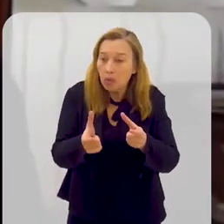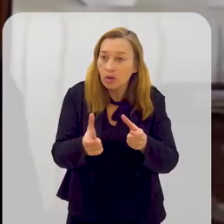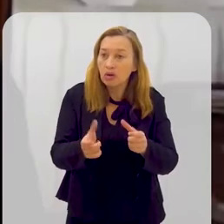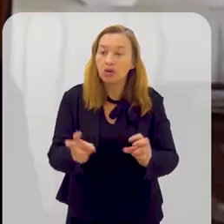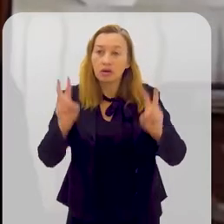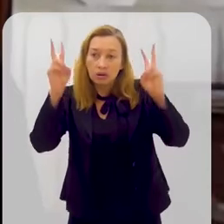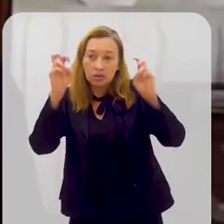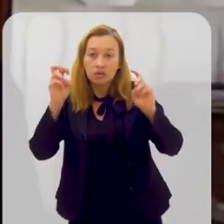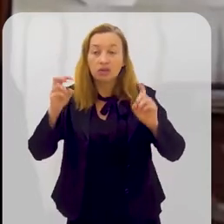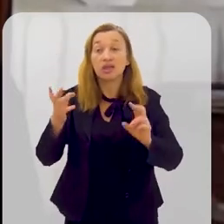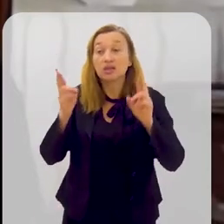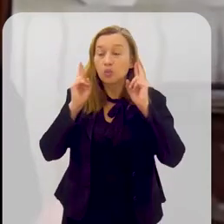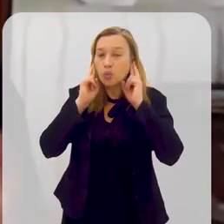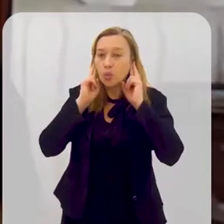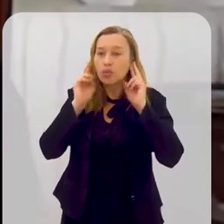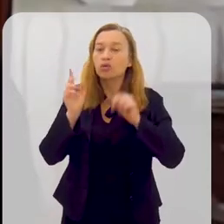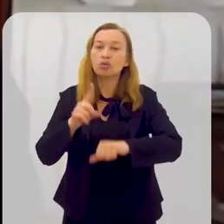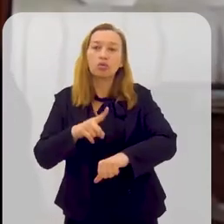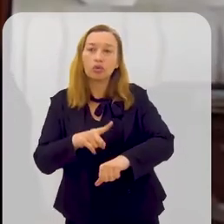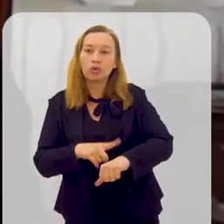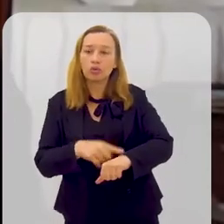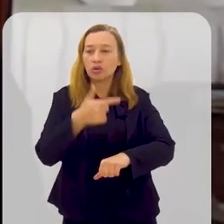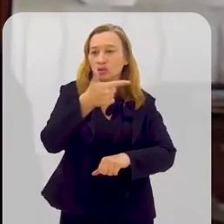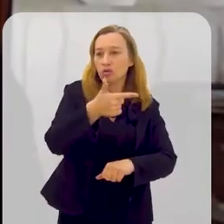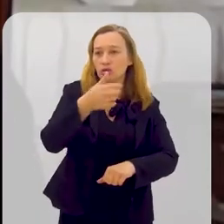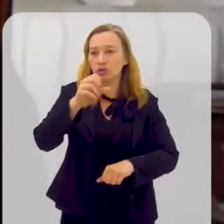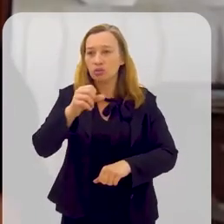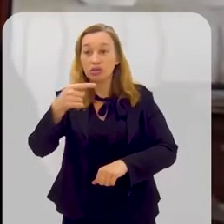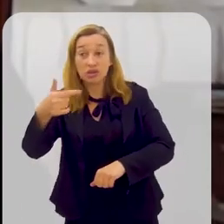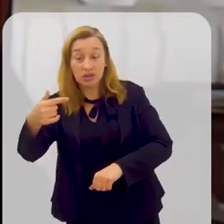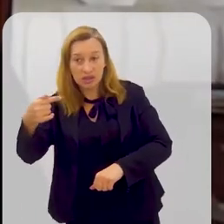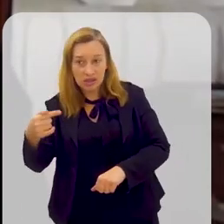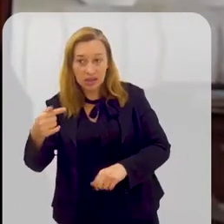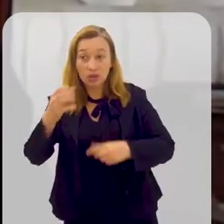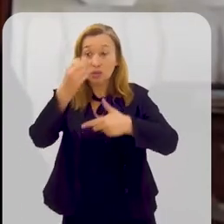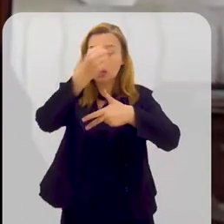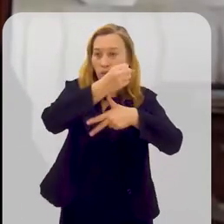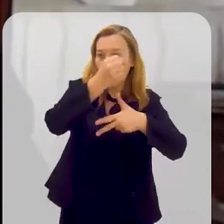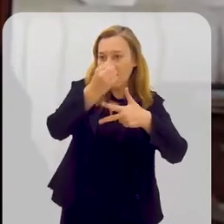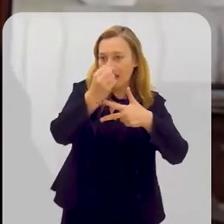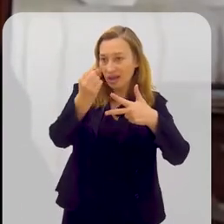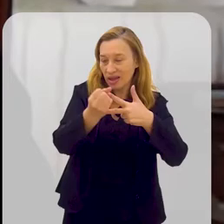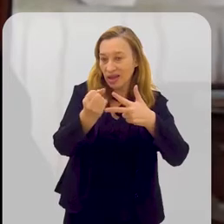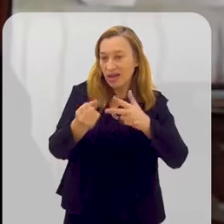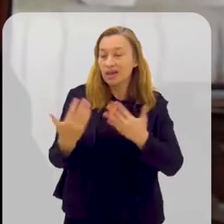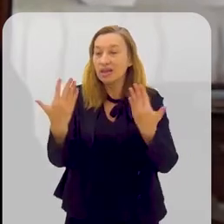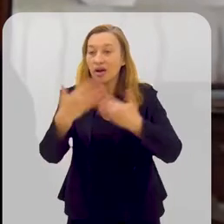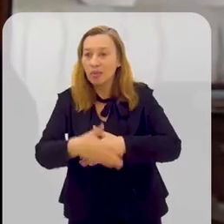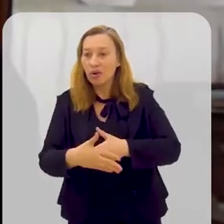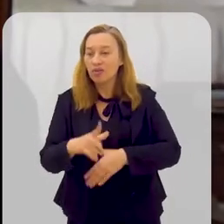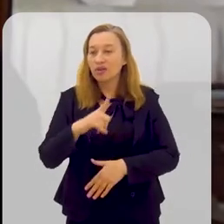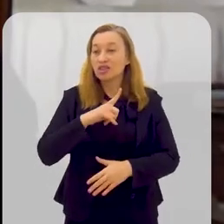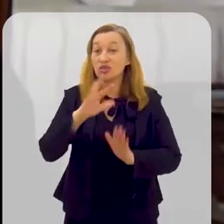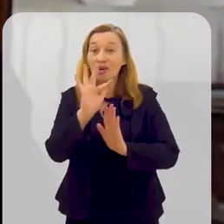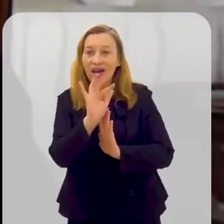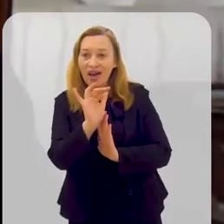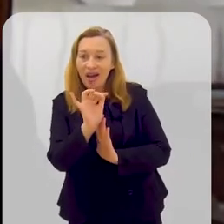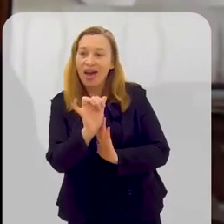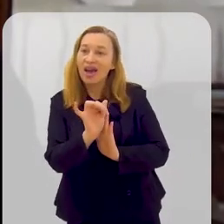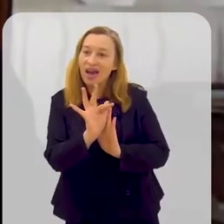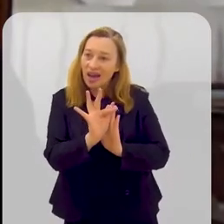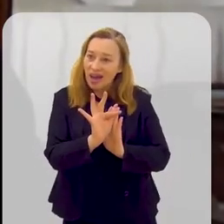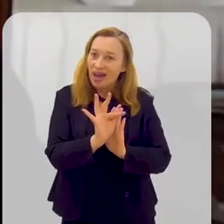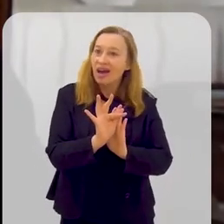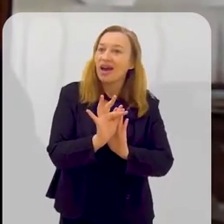atenção para as questões da surdez quando em 2017 no ENEM na prova caiu